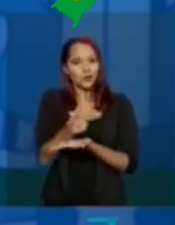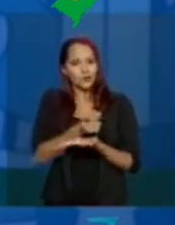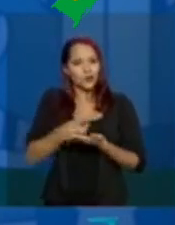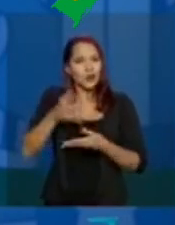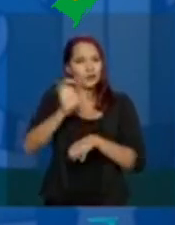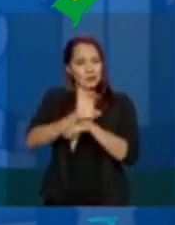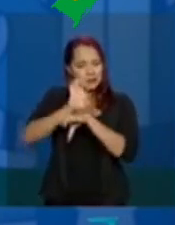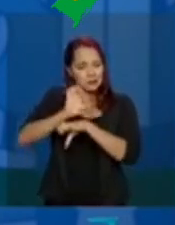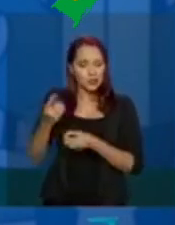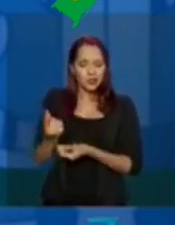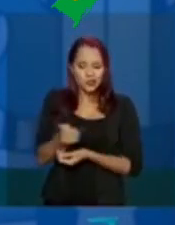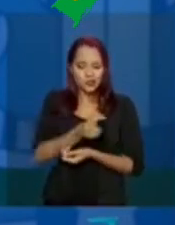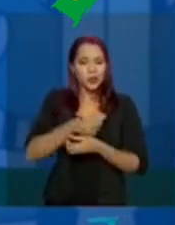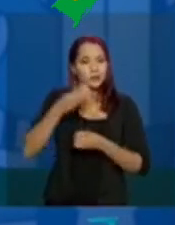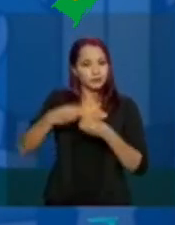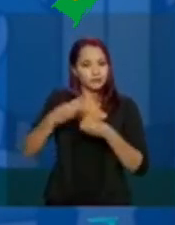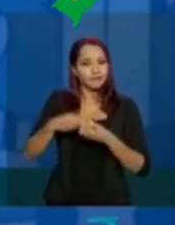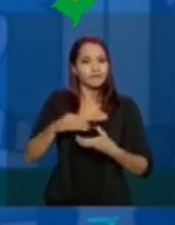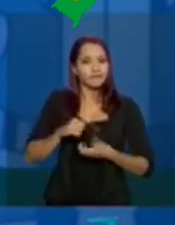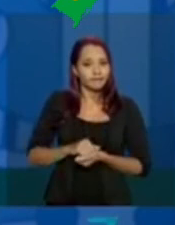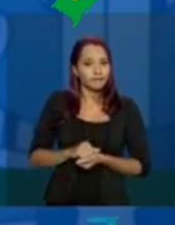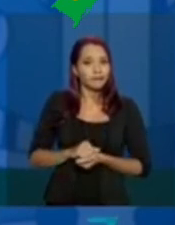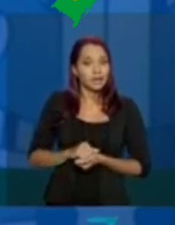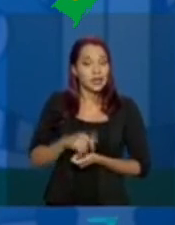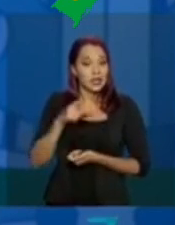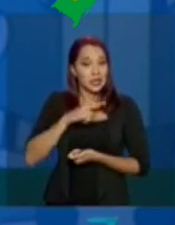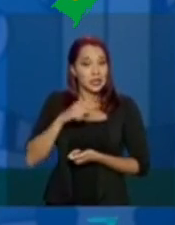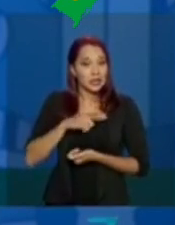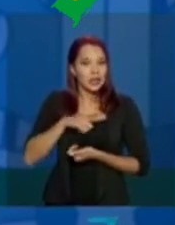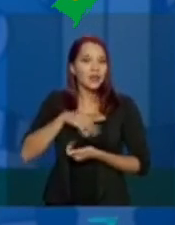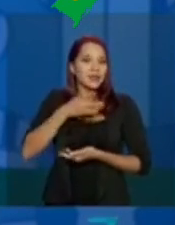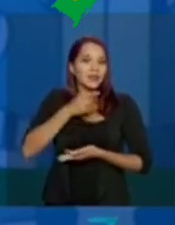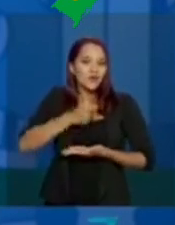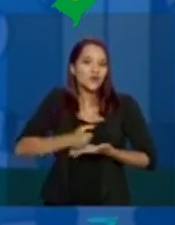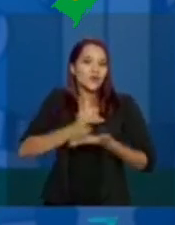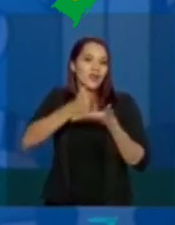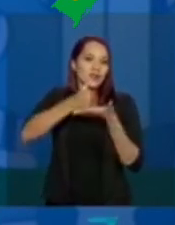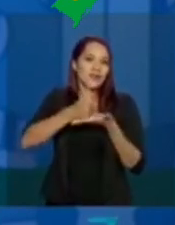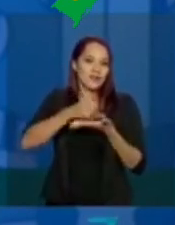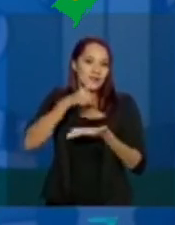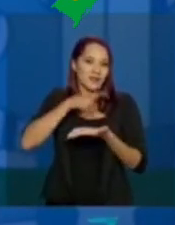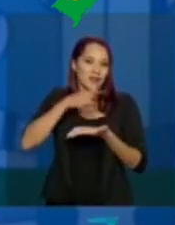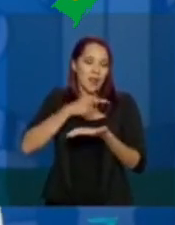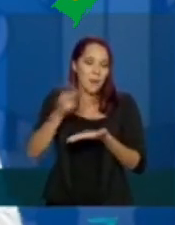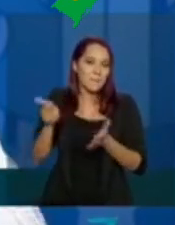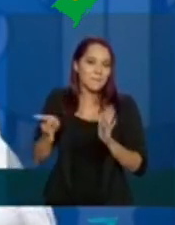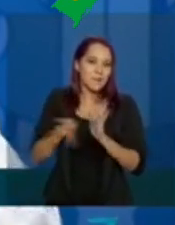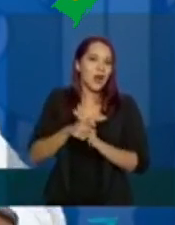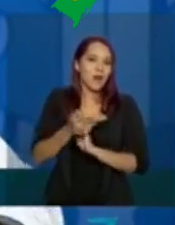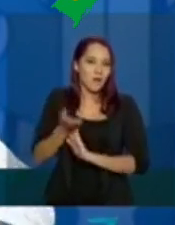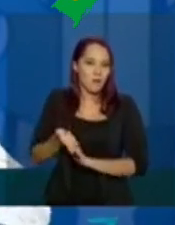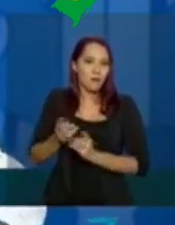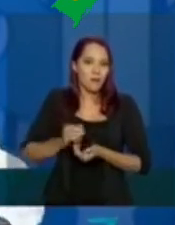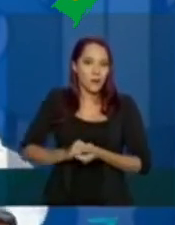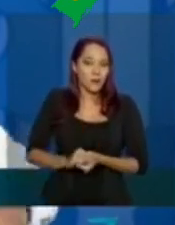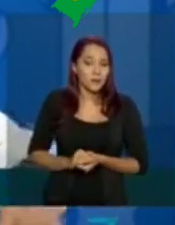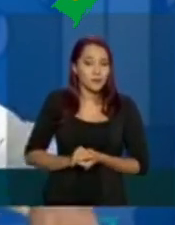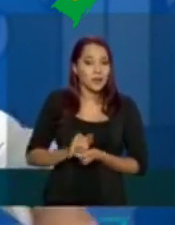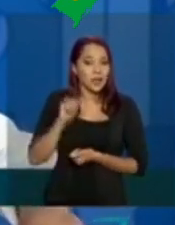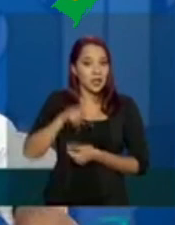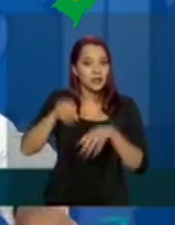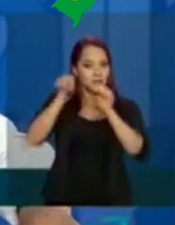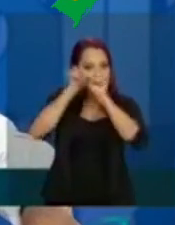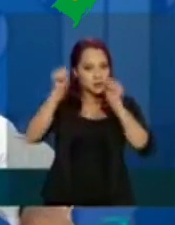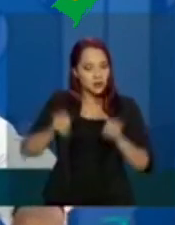fundo municipal, que tem capilaridade, que tem sustentabilidade. Esse sistema, ele